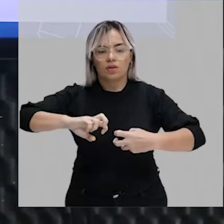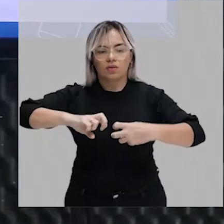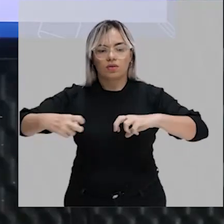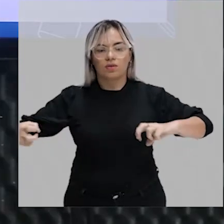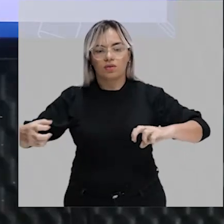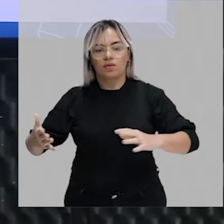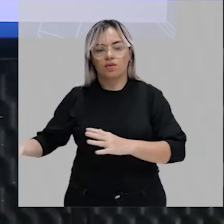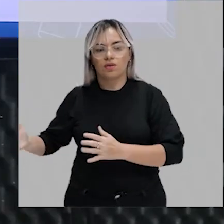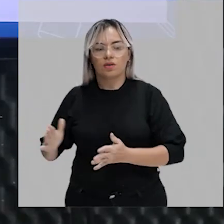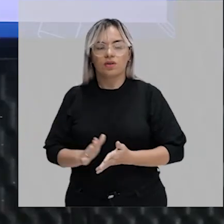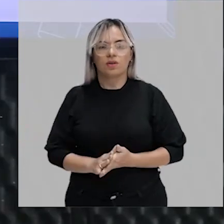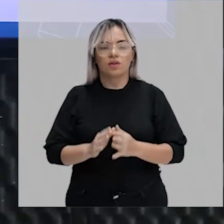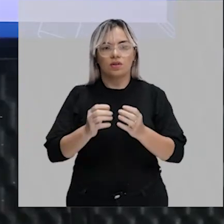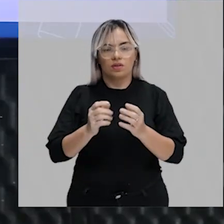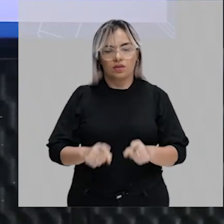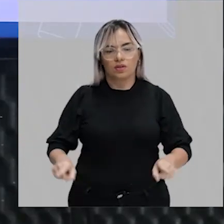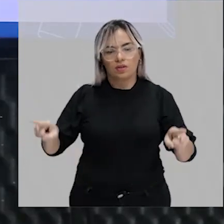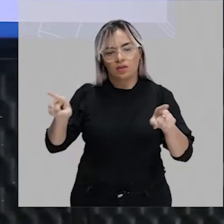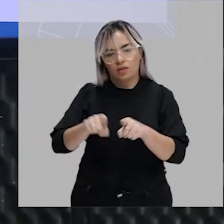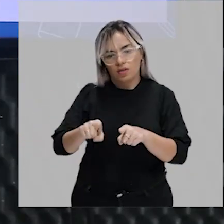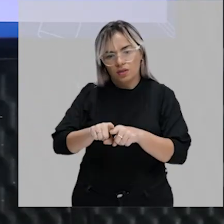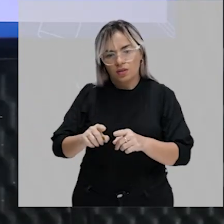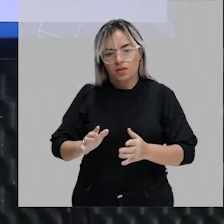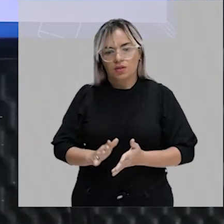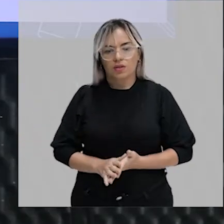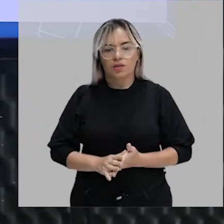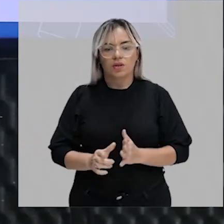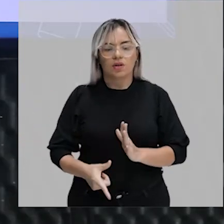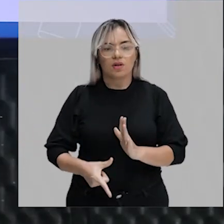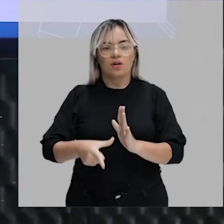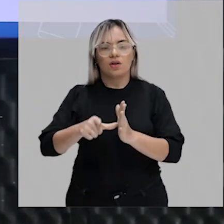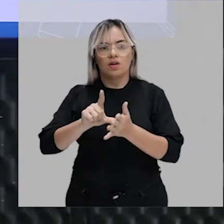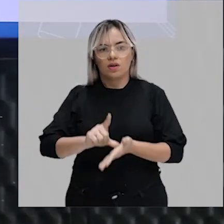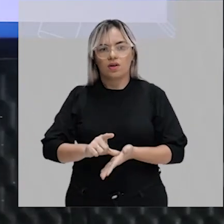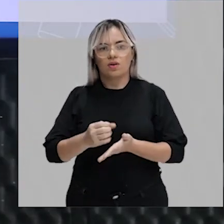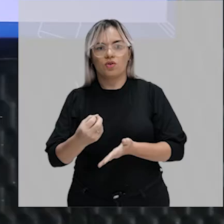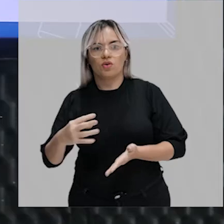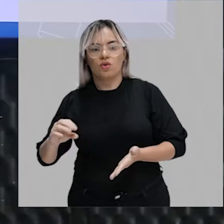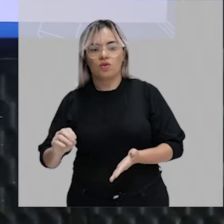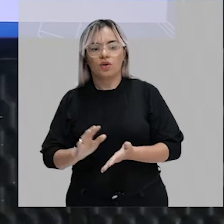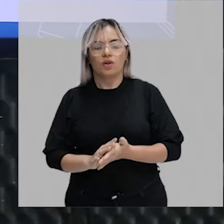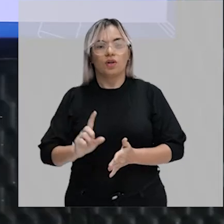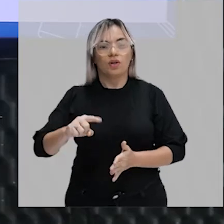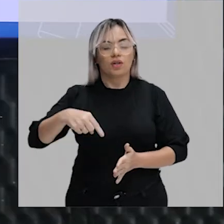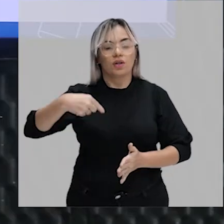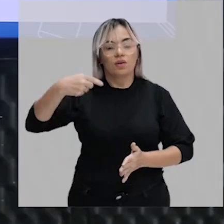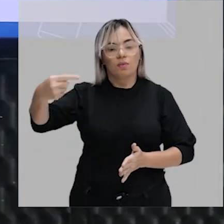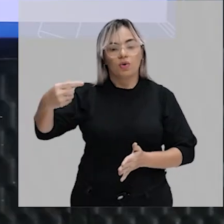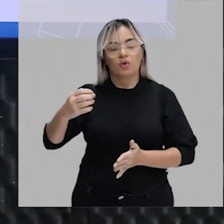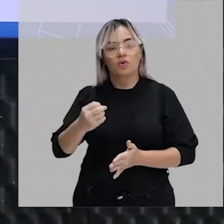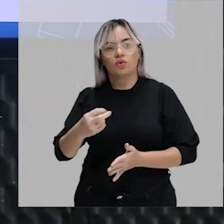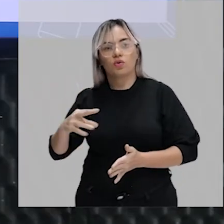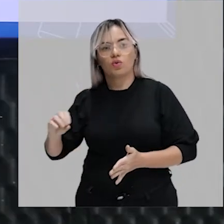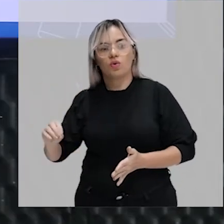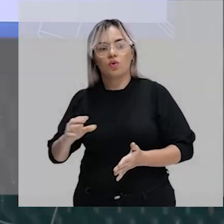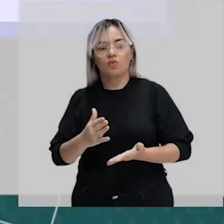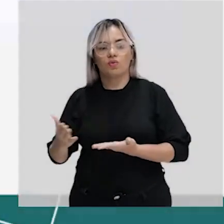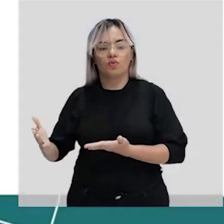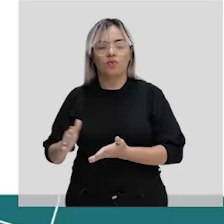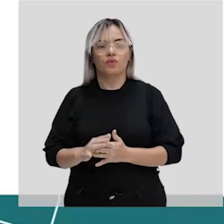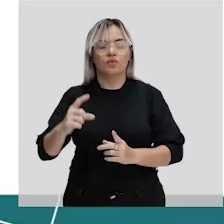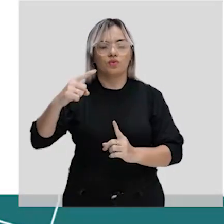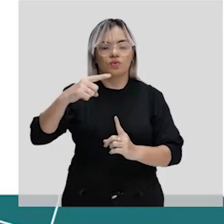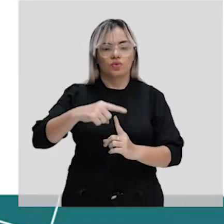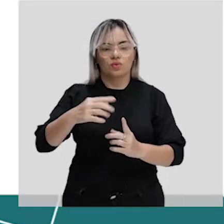falar dos mecanismos pré-zigóticos e dos mecanismos pós-zigóticos, tá?